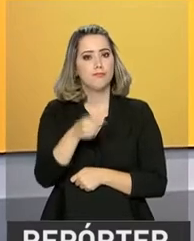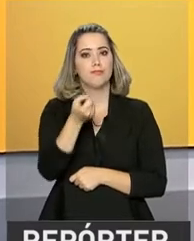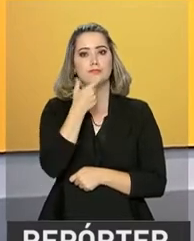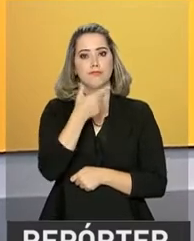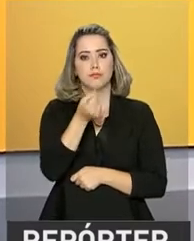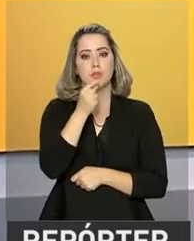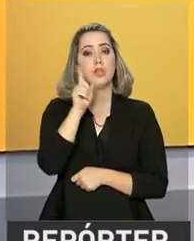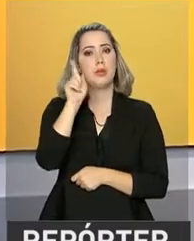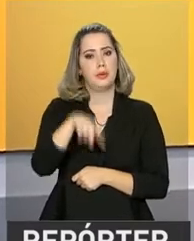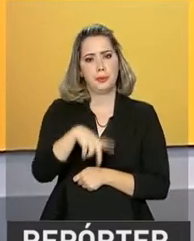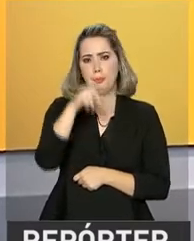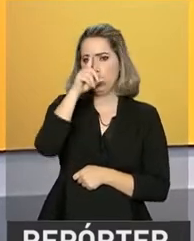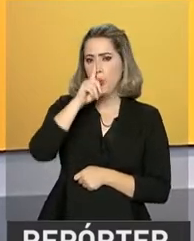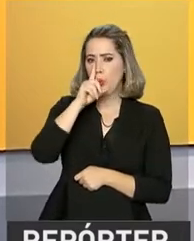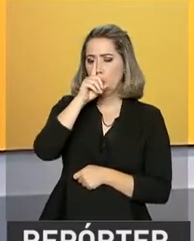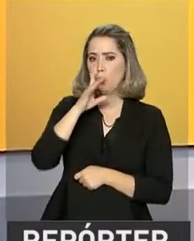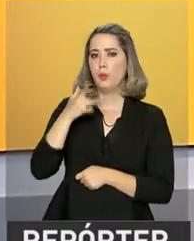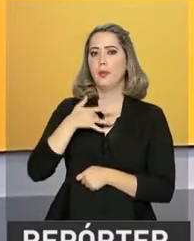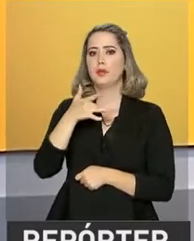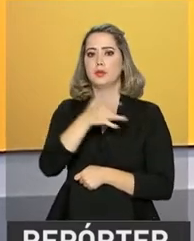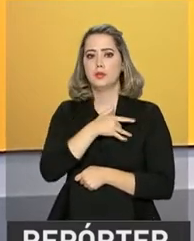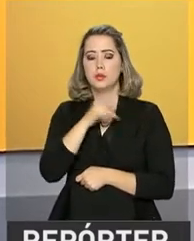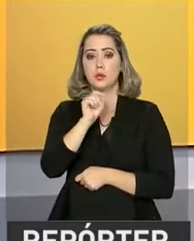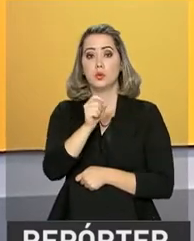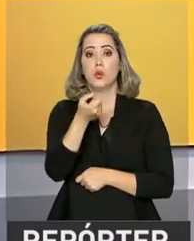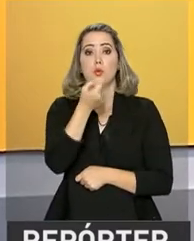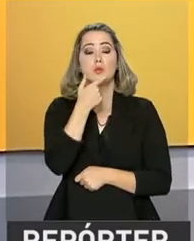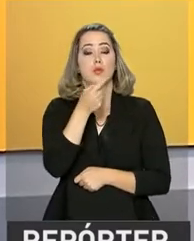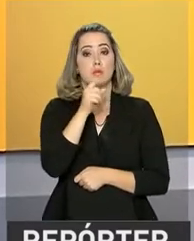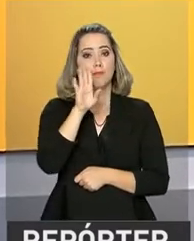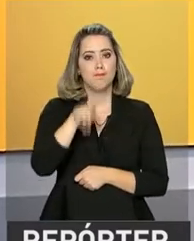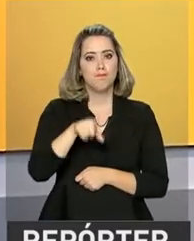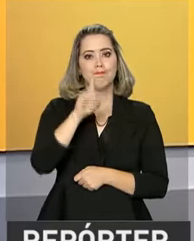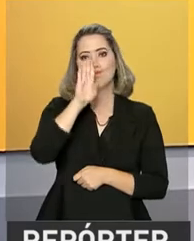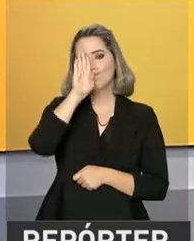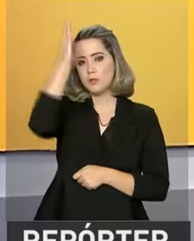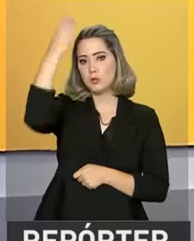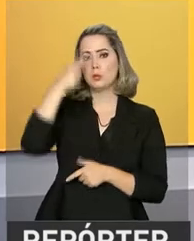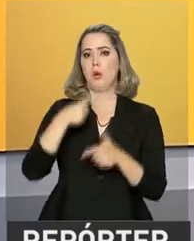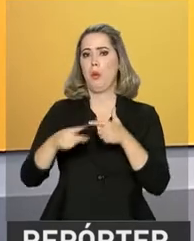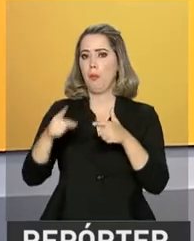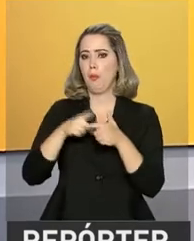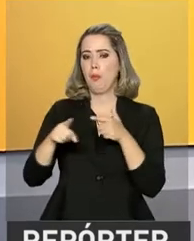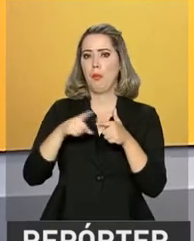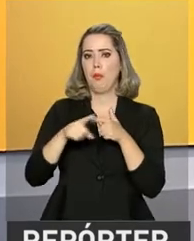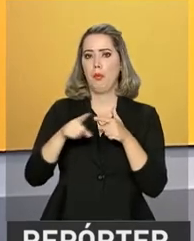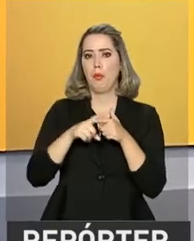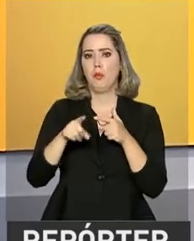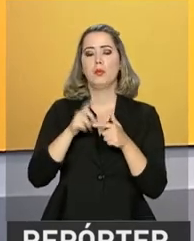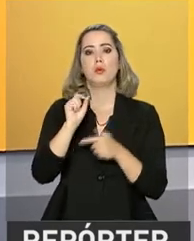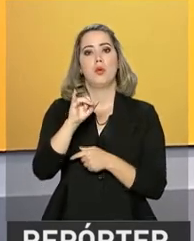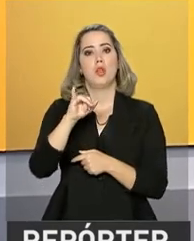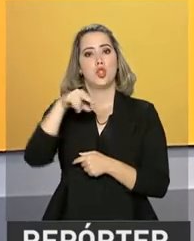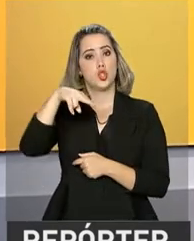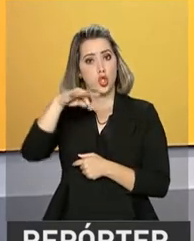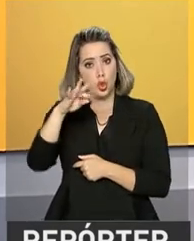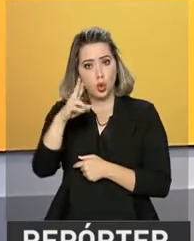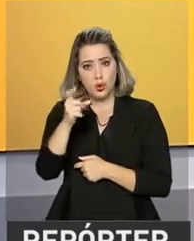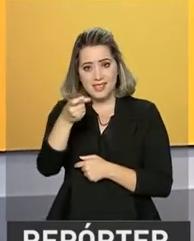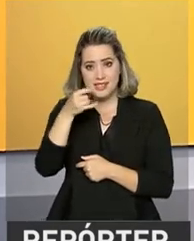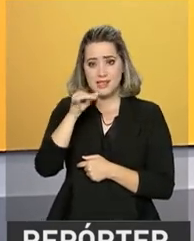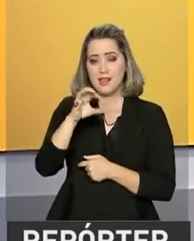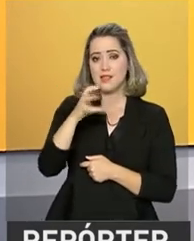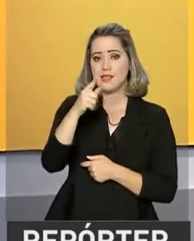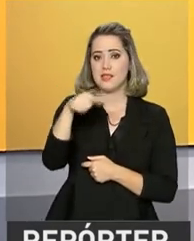representam um risco para a saúde os remédios são a principal causa de intoxicação no brasil e para